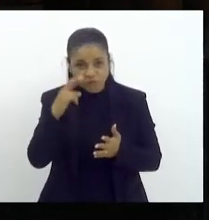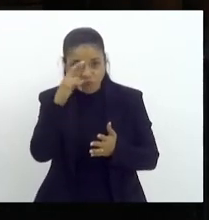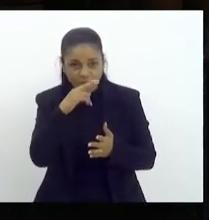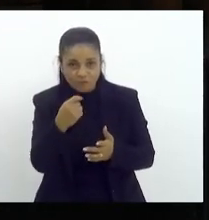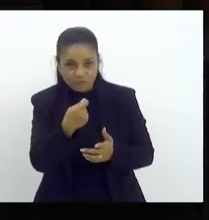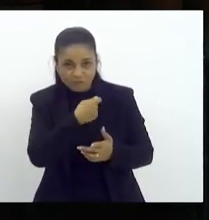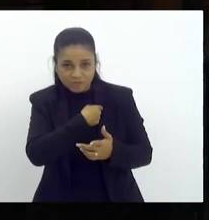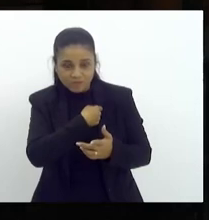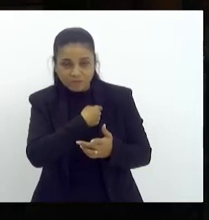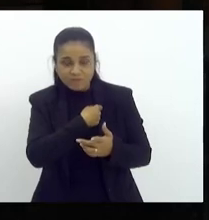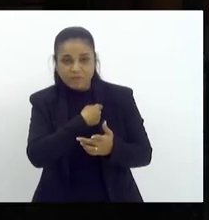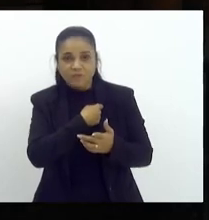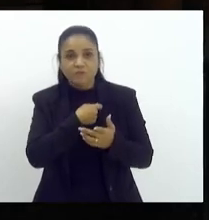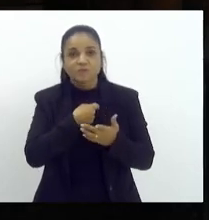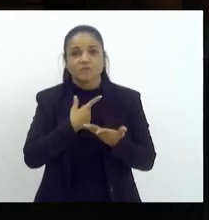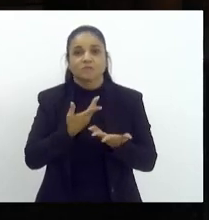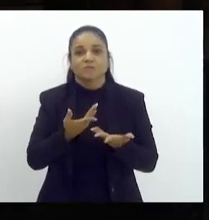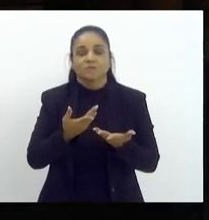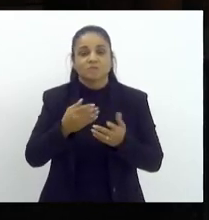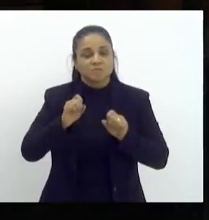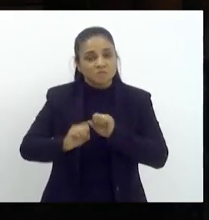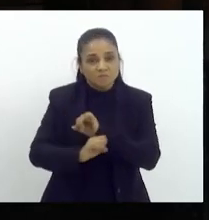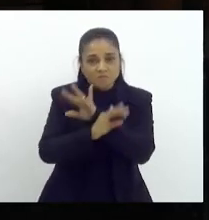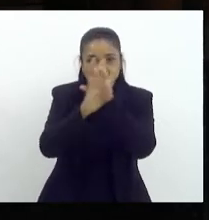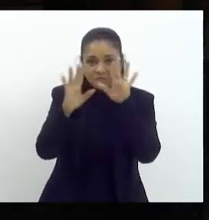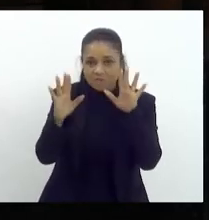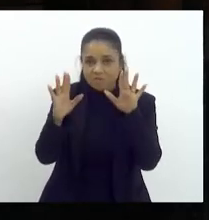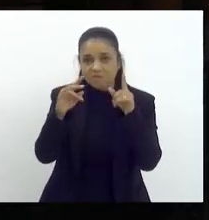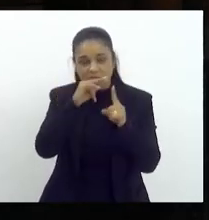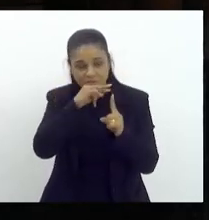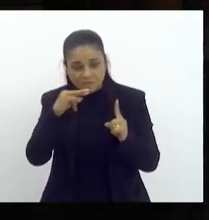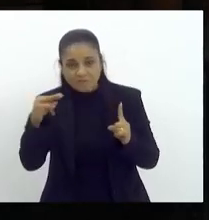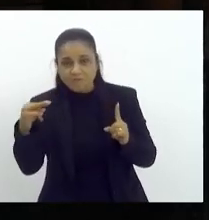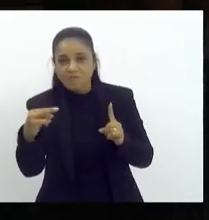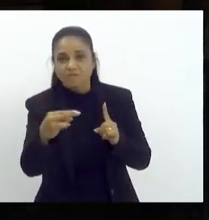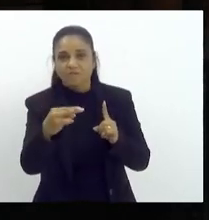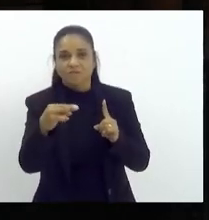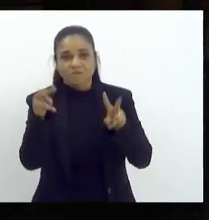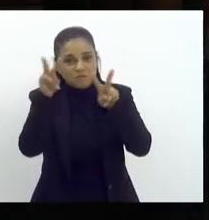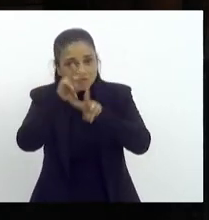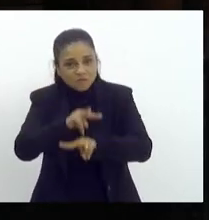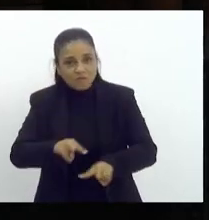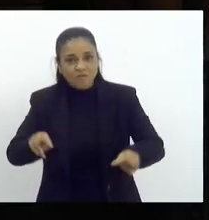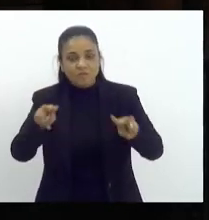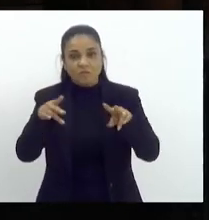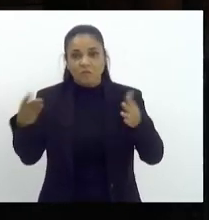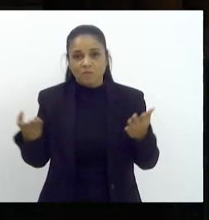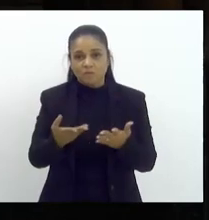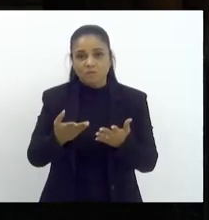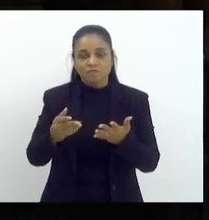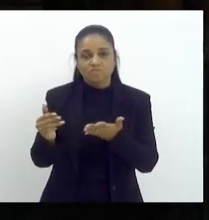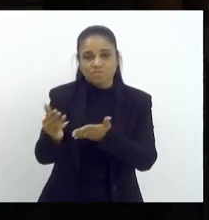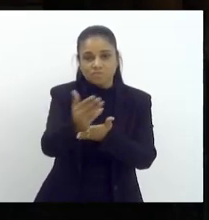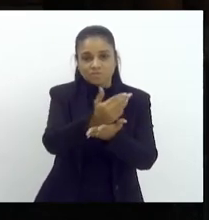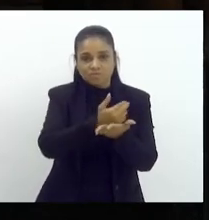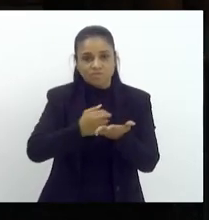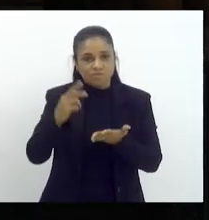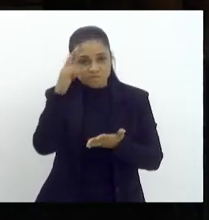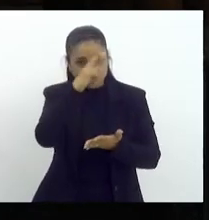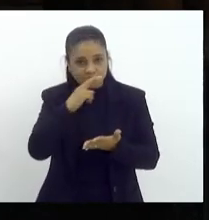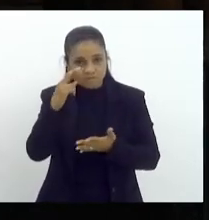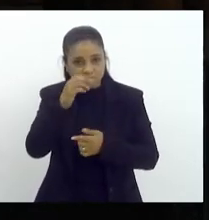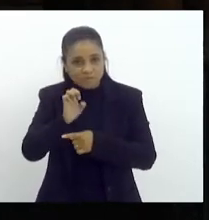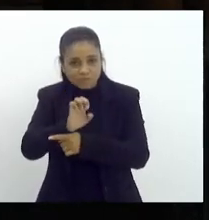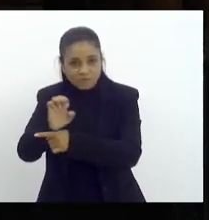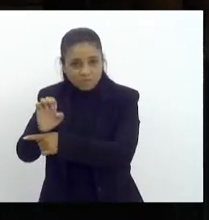uma visão Clara evidente que a gente vivencia hoje uma guerra fiscal com os outros estados e